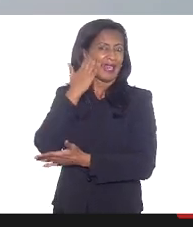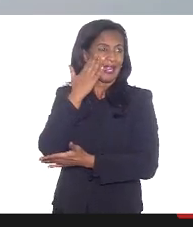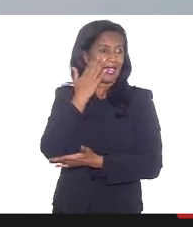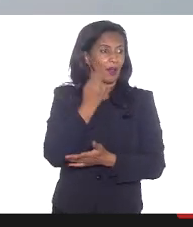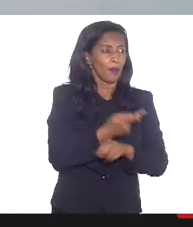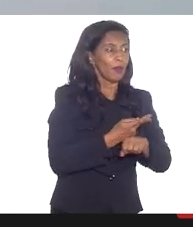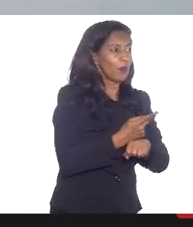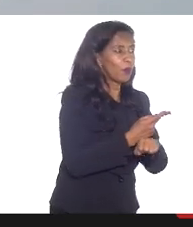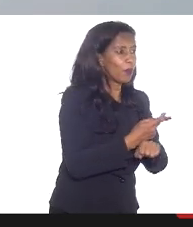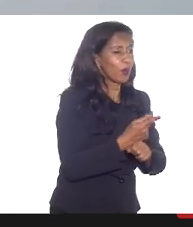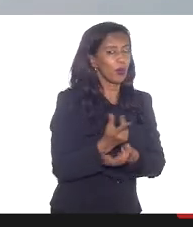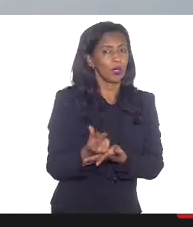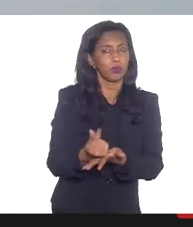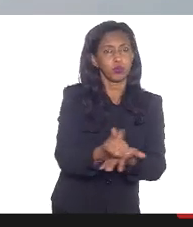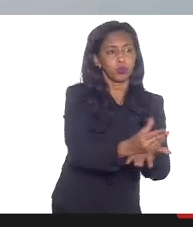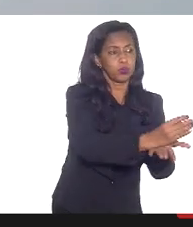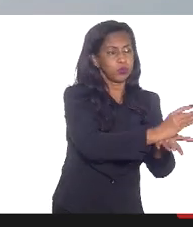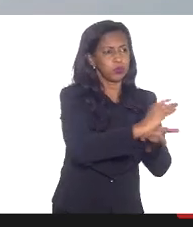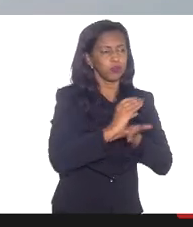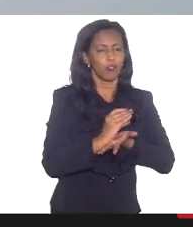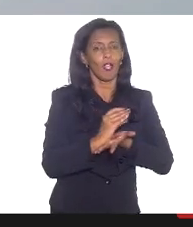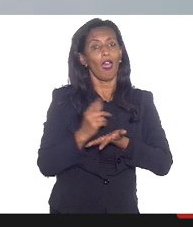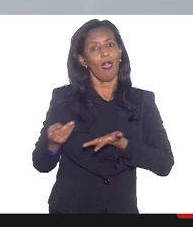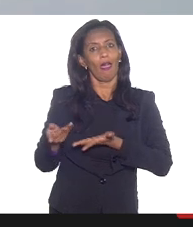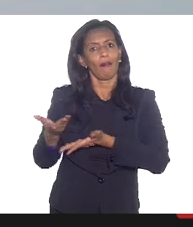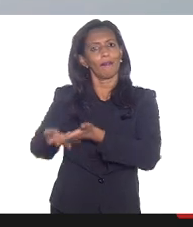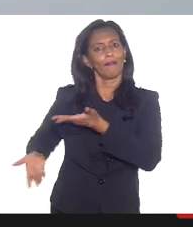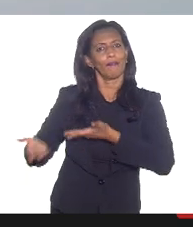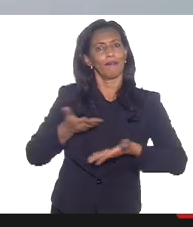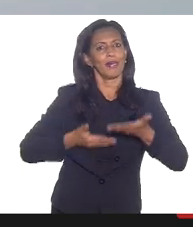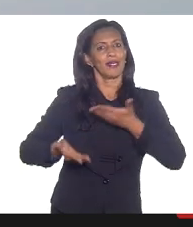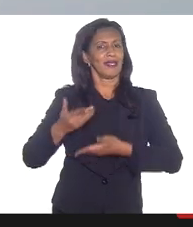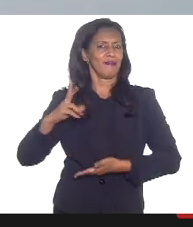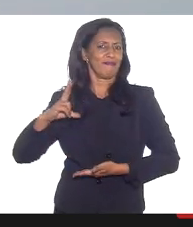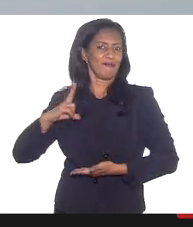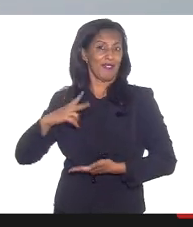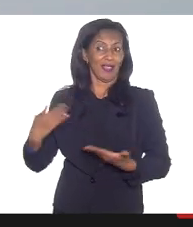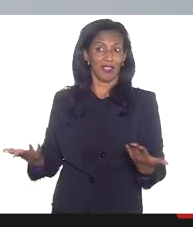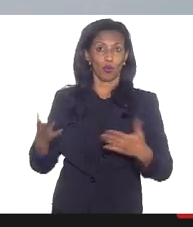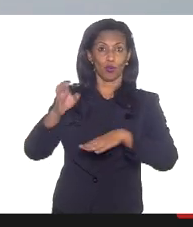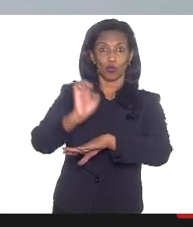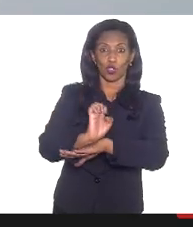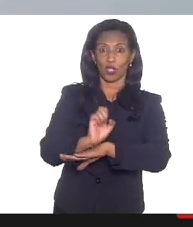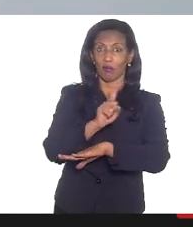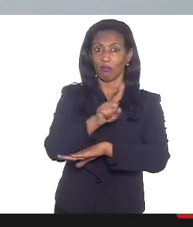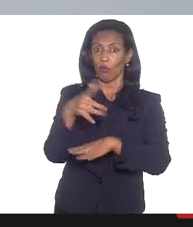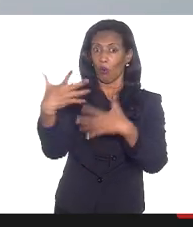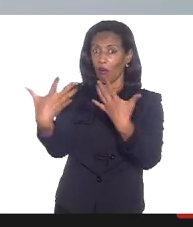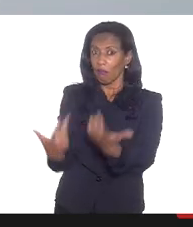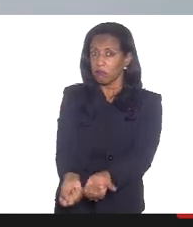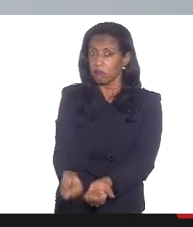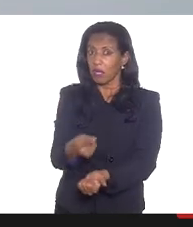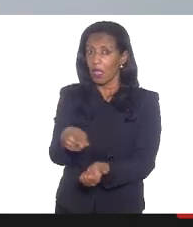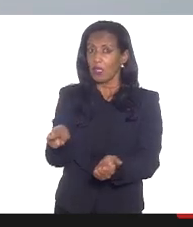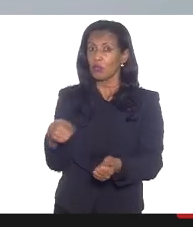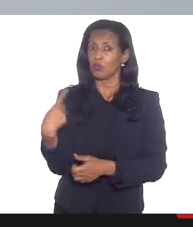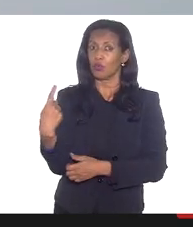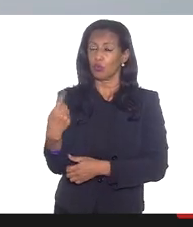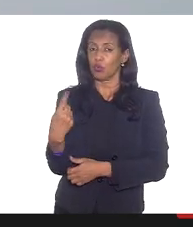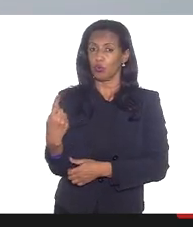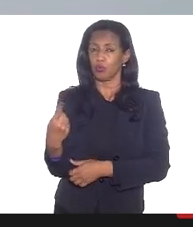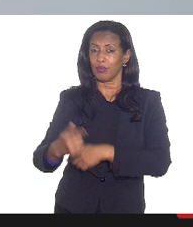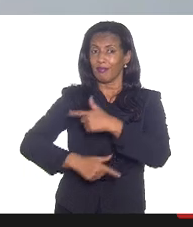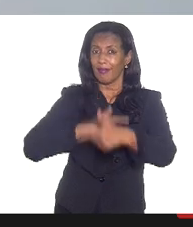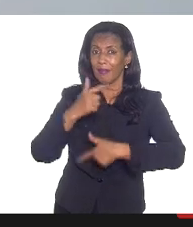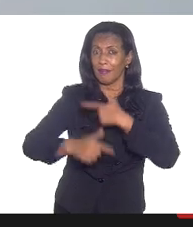recursos, e esse recurso vai ser da parceria público-privada. Quer dizer, então, o Estado ele não assume o seu papel realmente